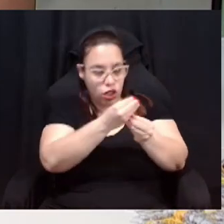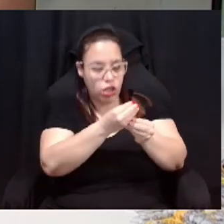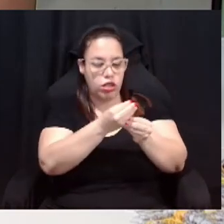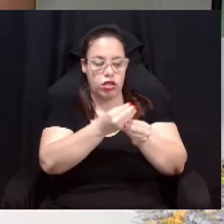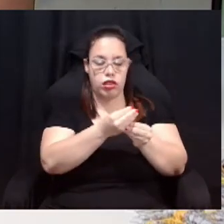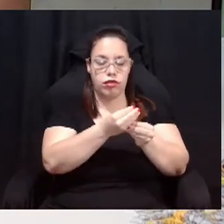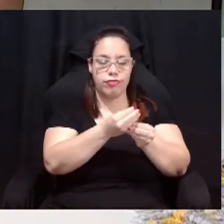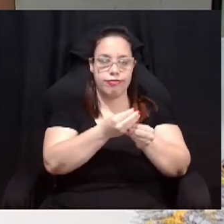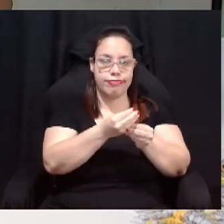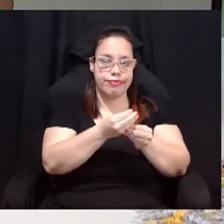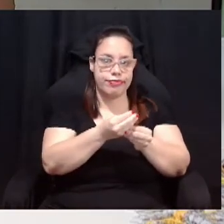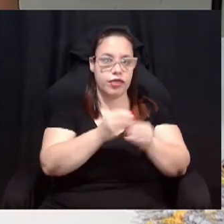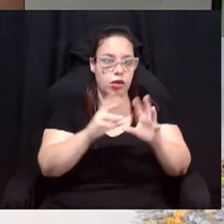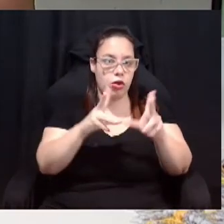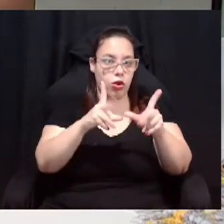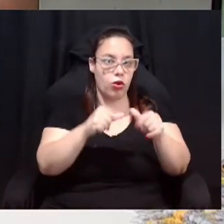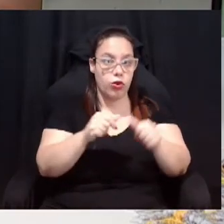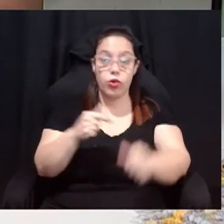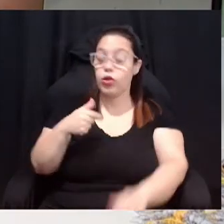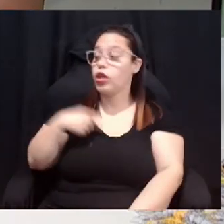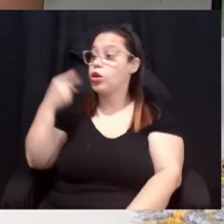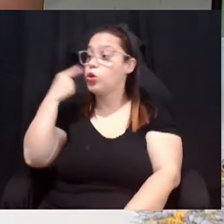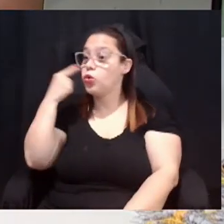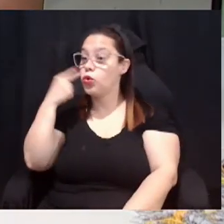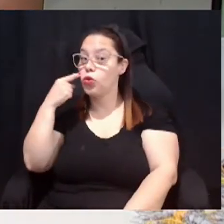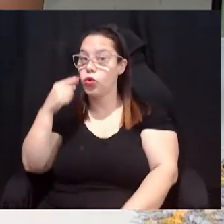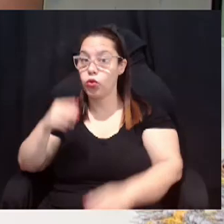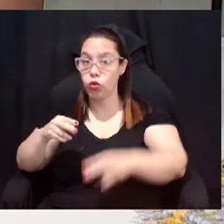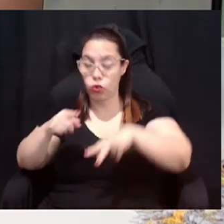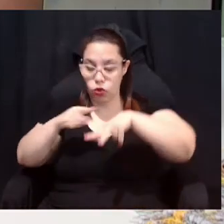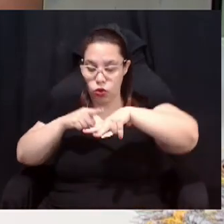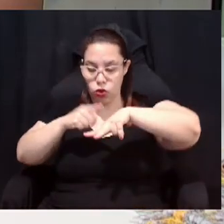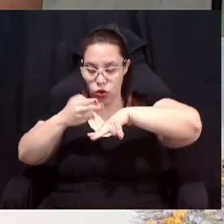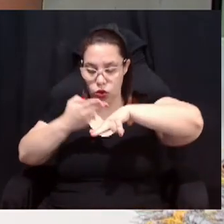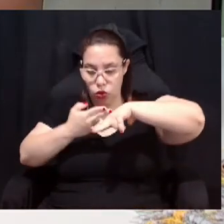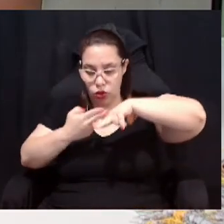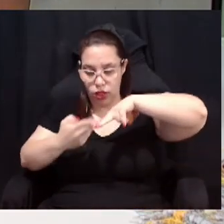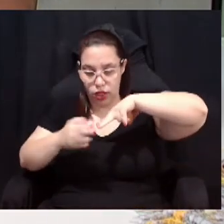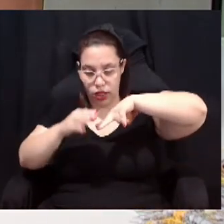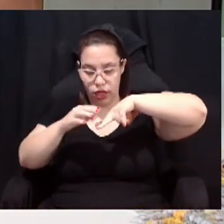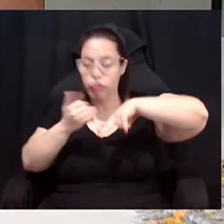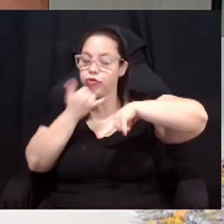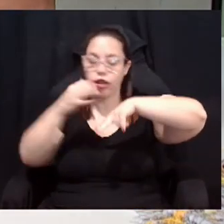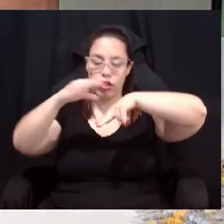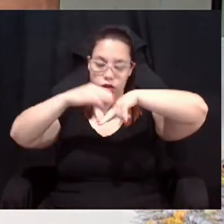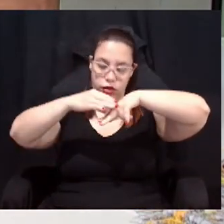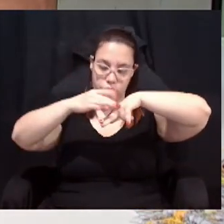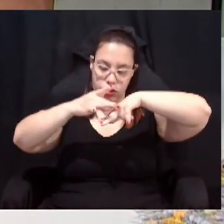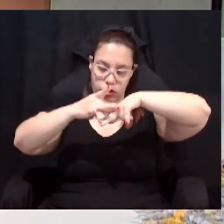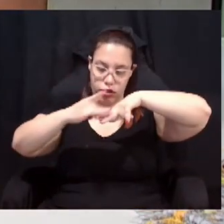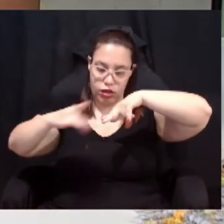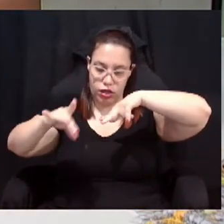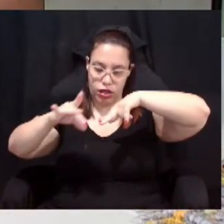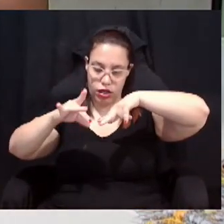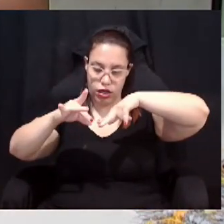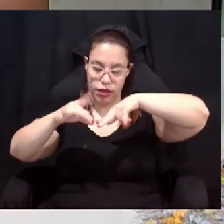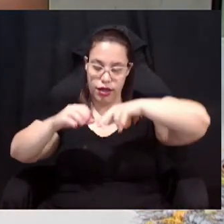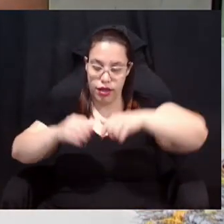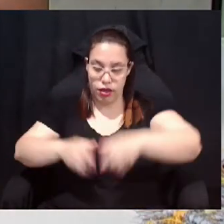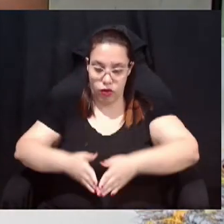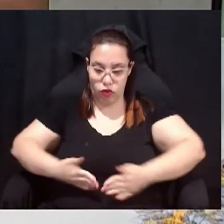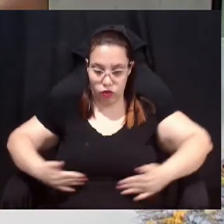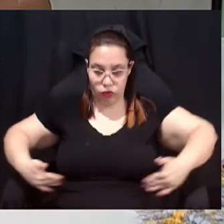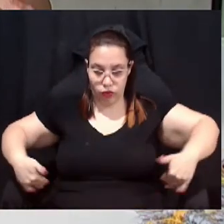todo público. Eu já vi saias em macramê. Sim. Principalmente teve o Ano Novo aí, muitas